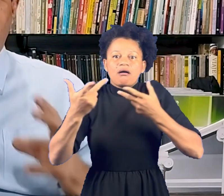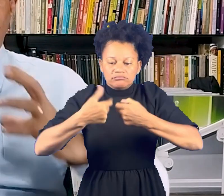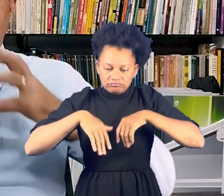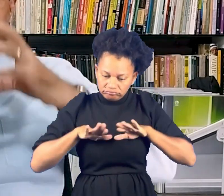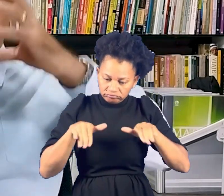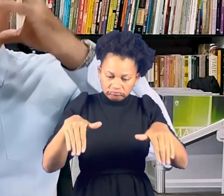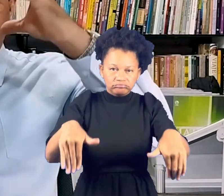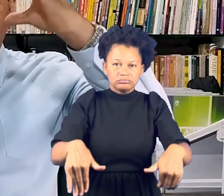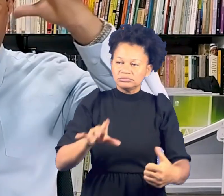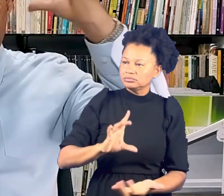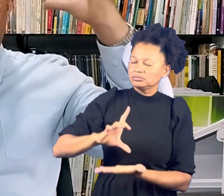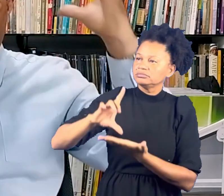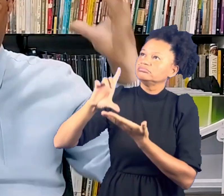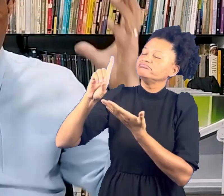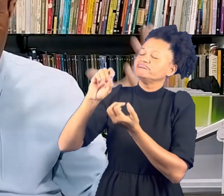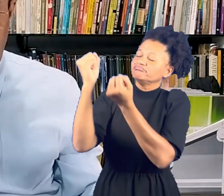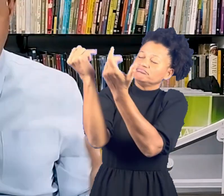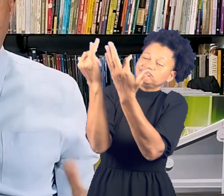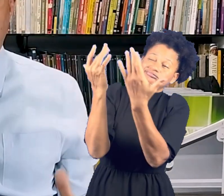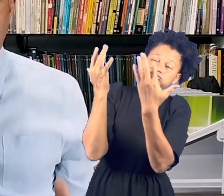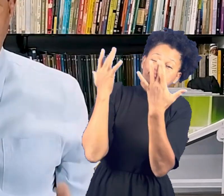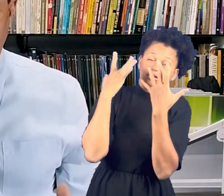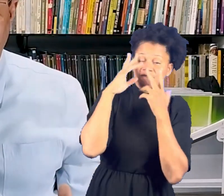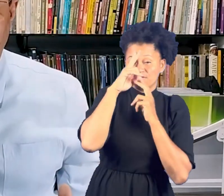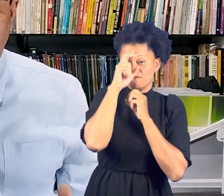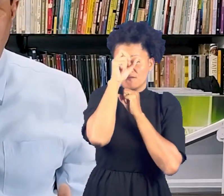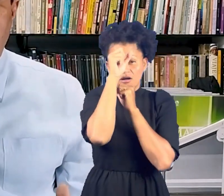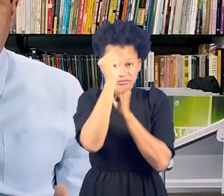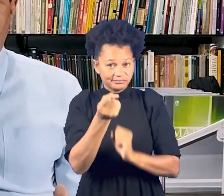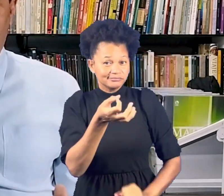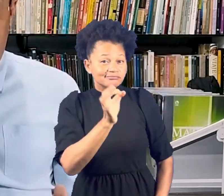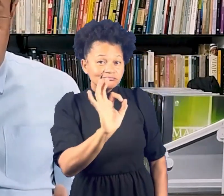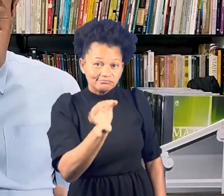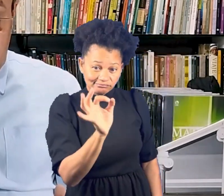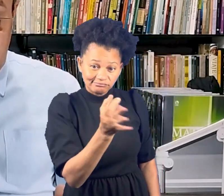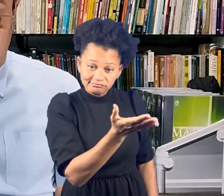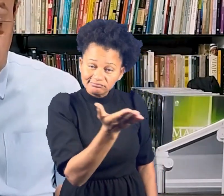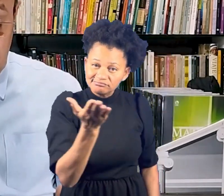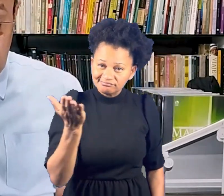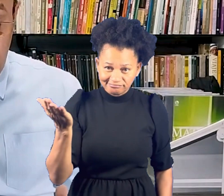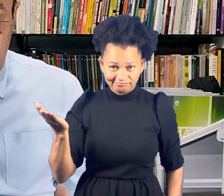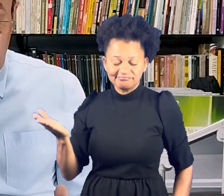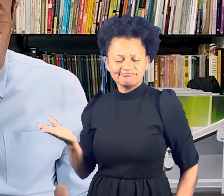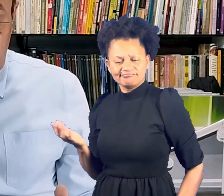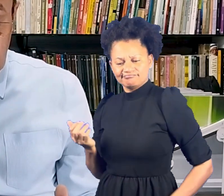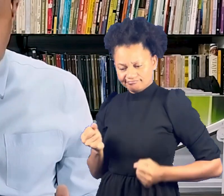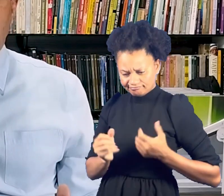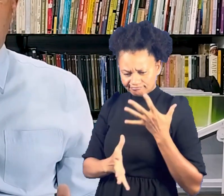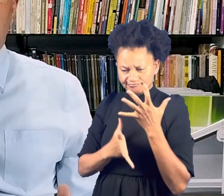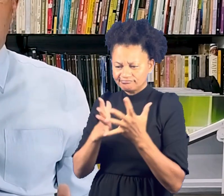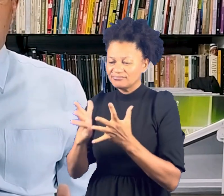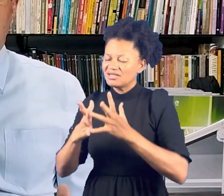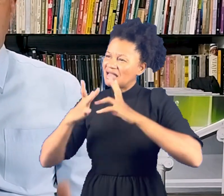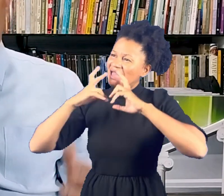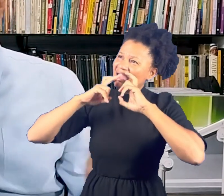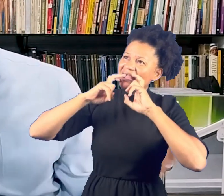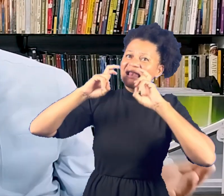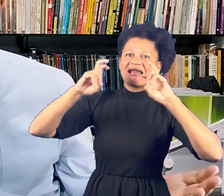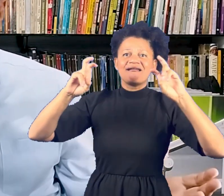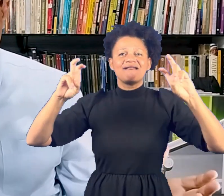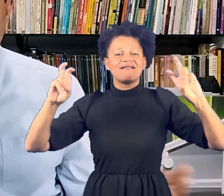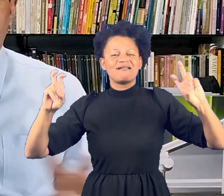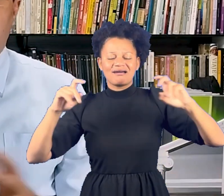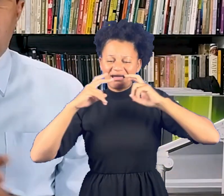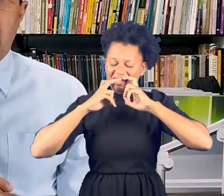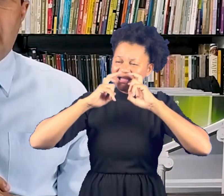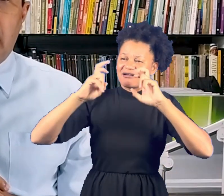do trono de Deus, aquela figura resplandecente, não é? Ele diz e